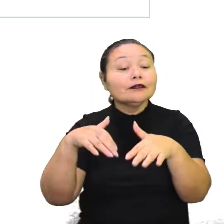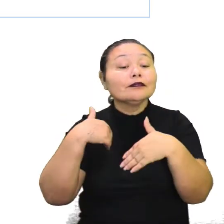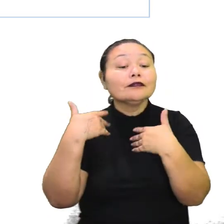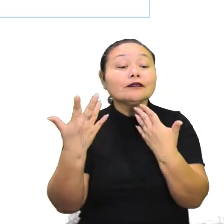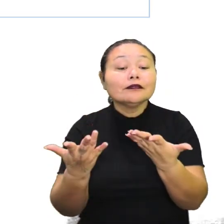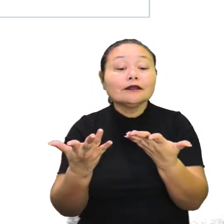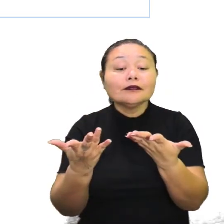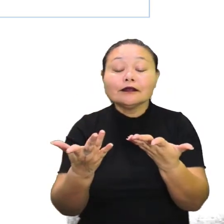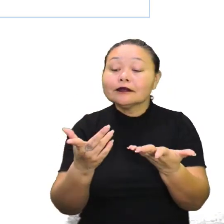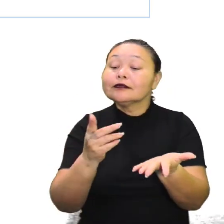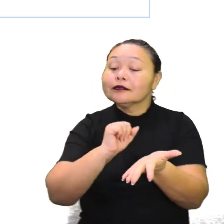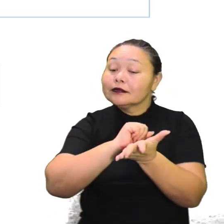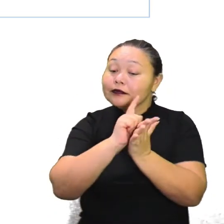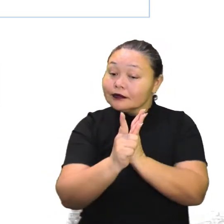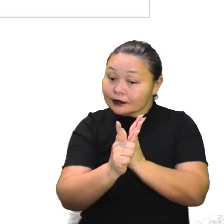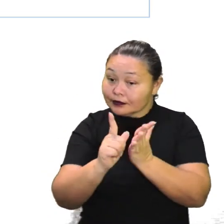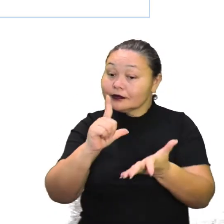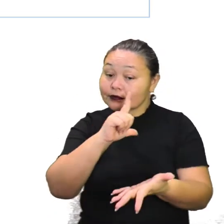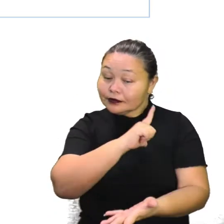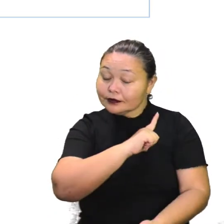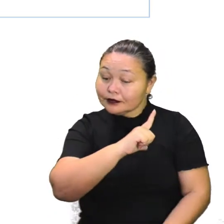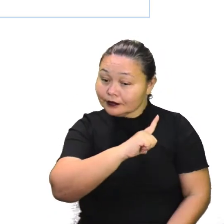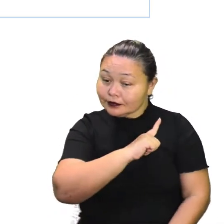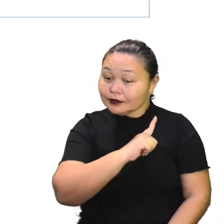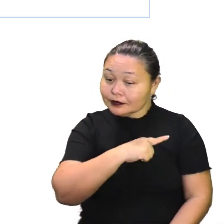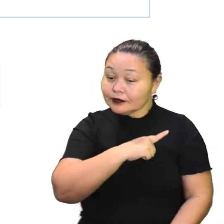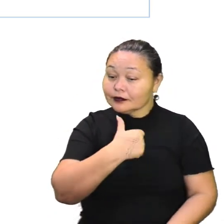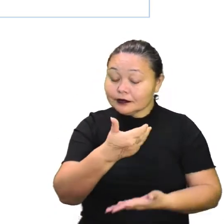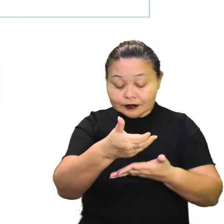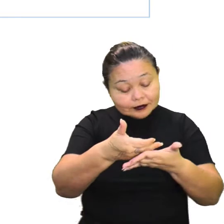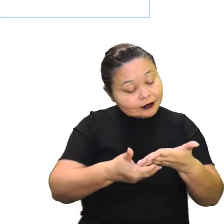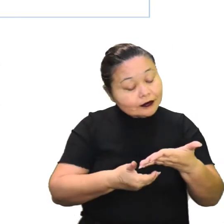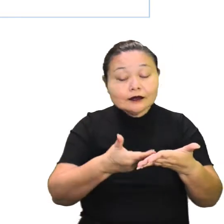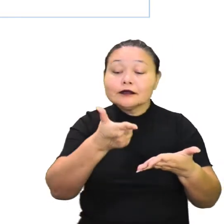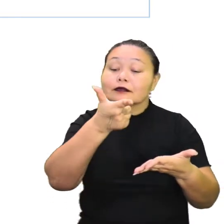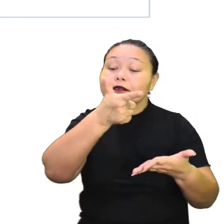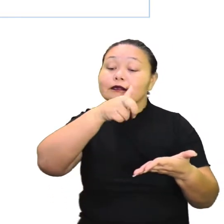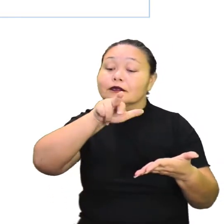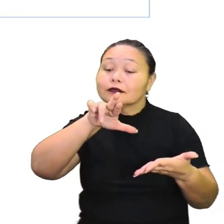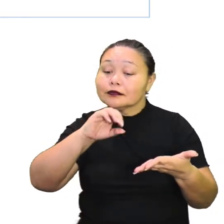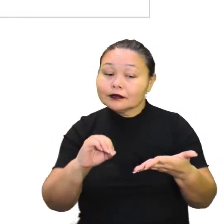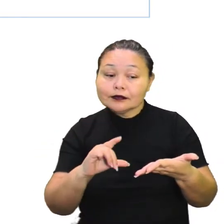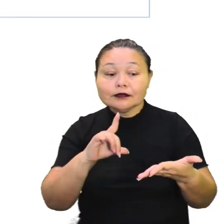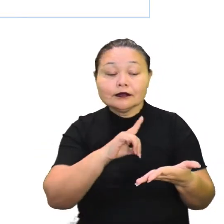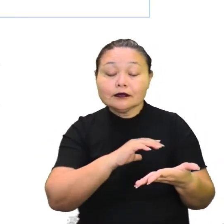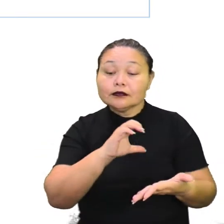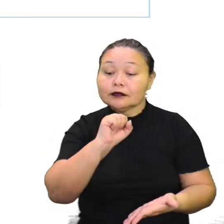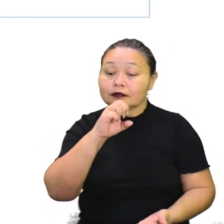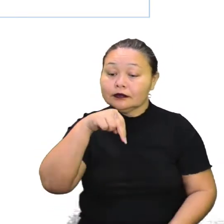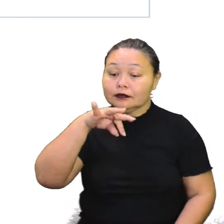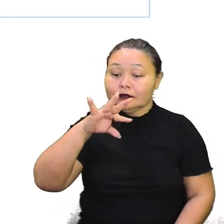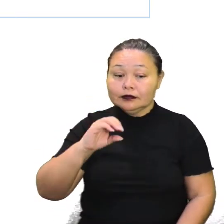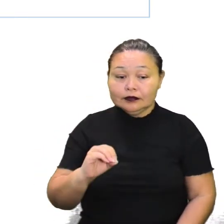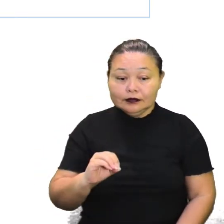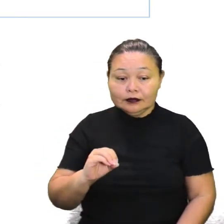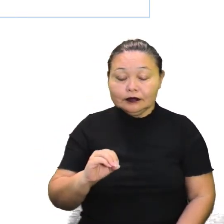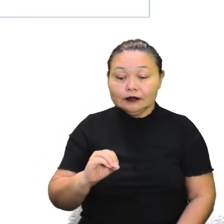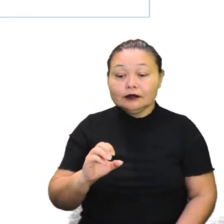quais são os gêneros que nós podemos encontrar esse lirismo, né? Esse texto lírico? Vamos ter